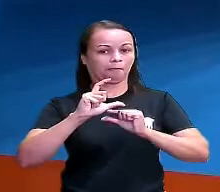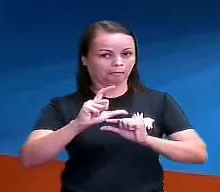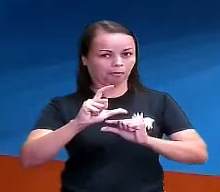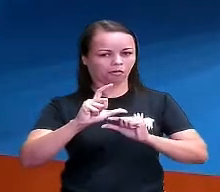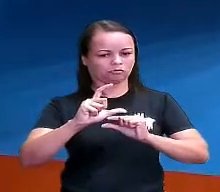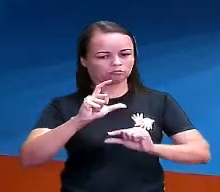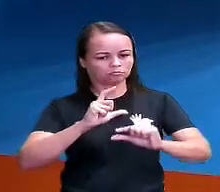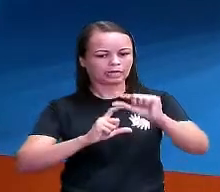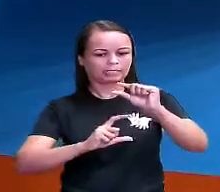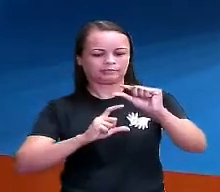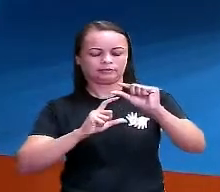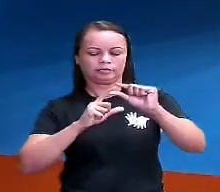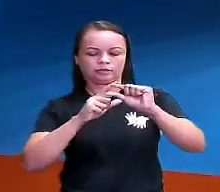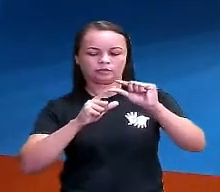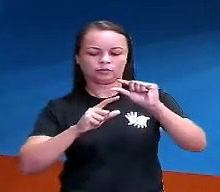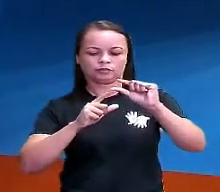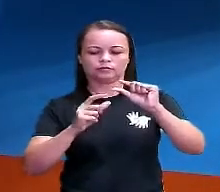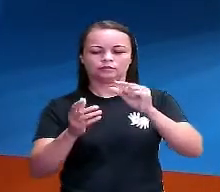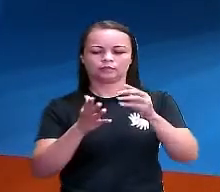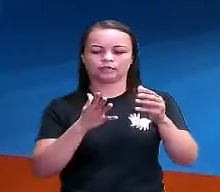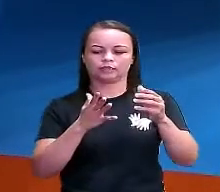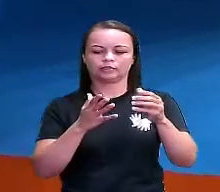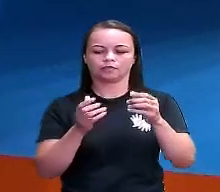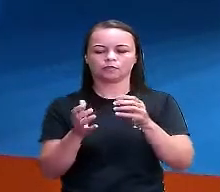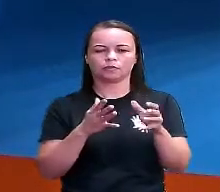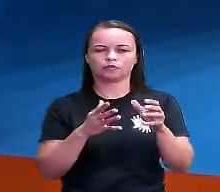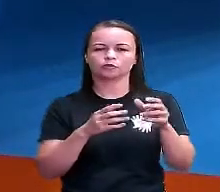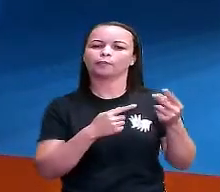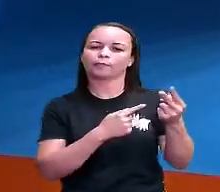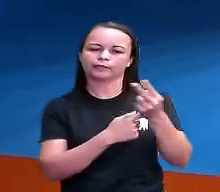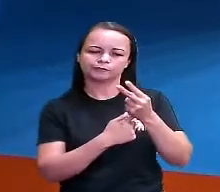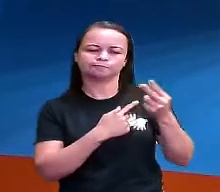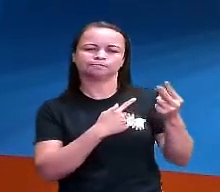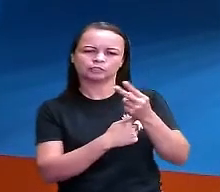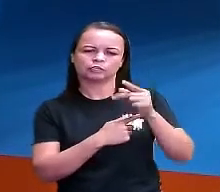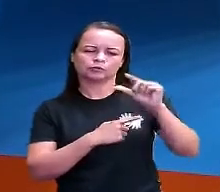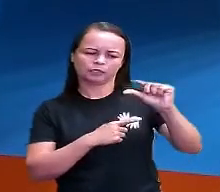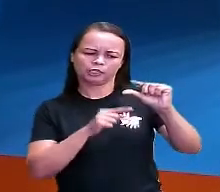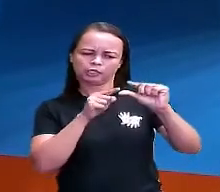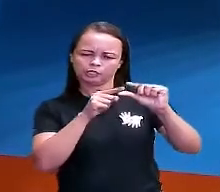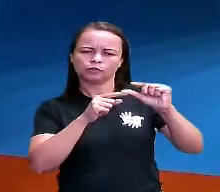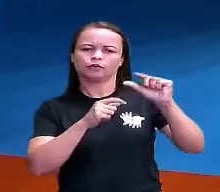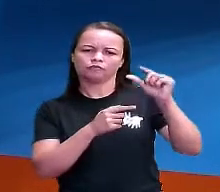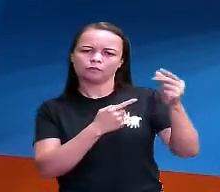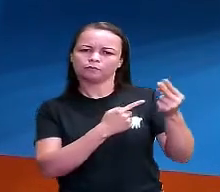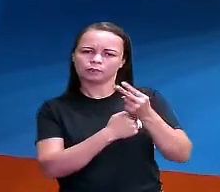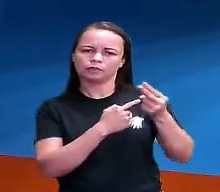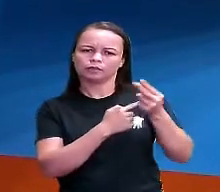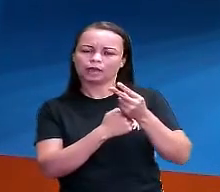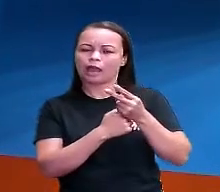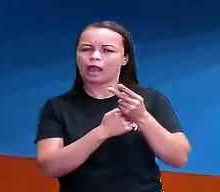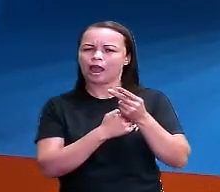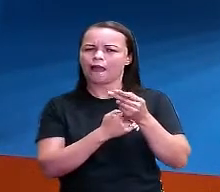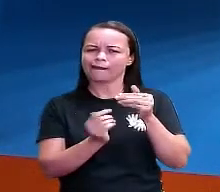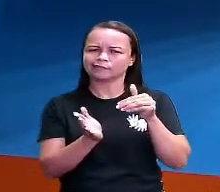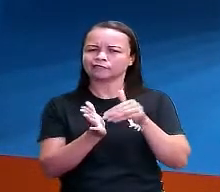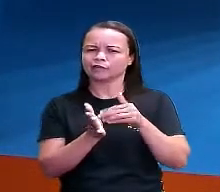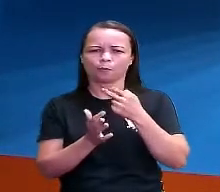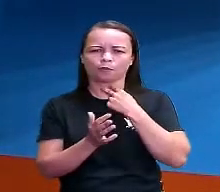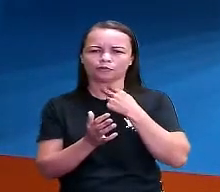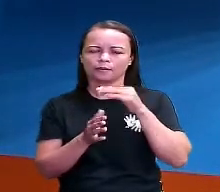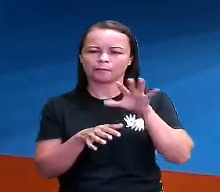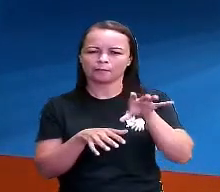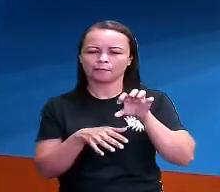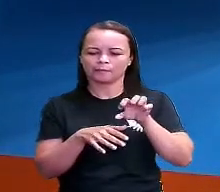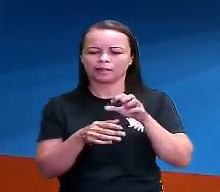do que o subtraindo. Então, o que é que eu faço? Eu pego emprestado, vou pedindo emprestado, até eu não poder mais pedir. E aí, ó, aqui